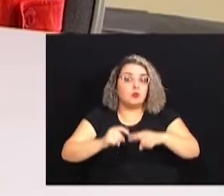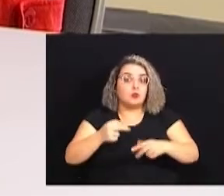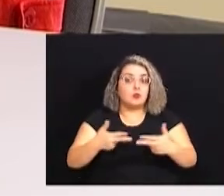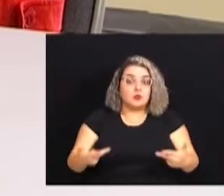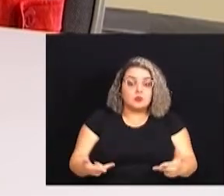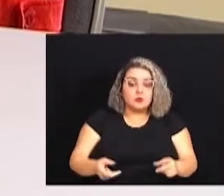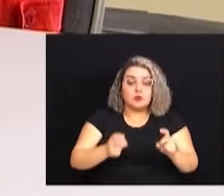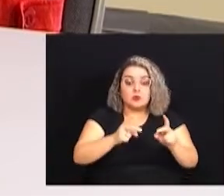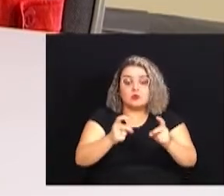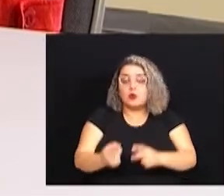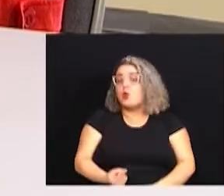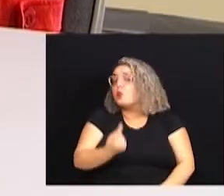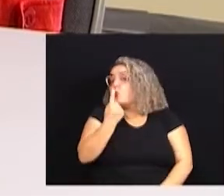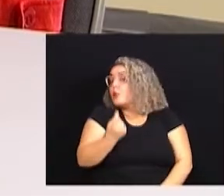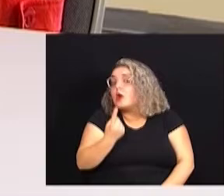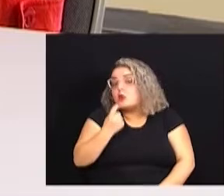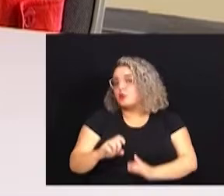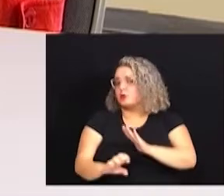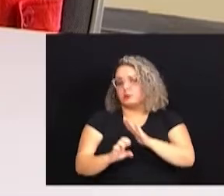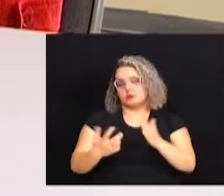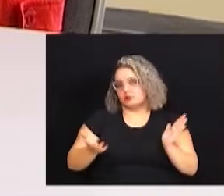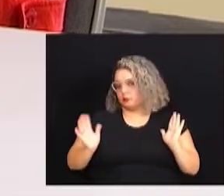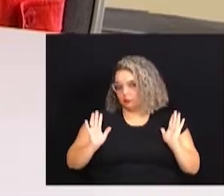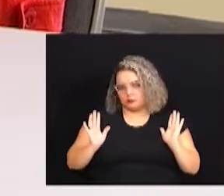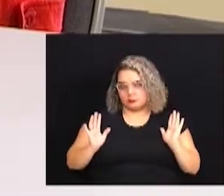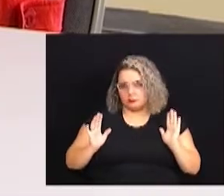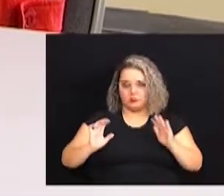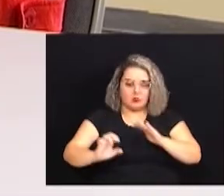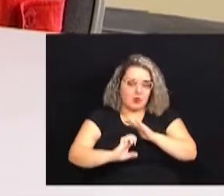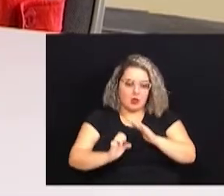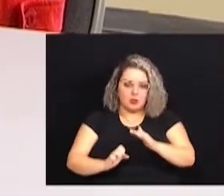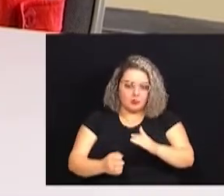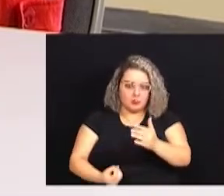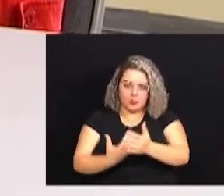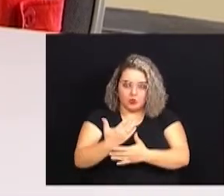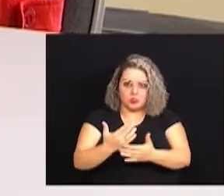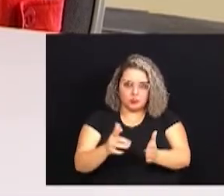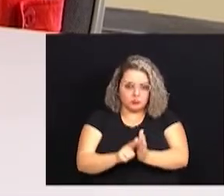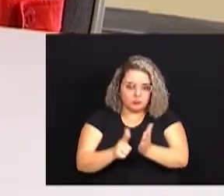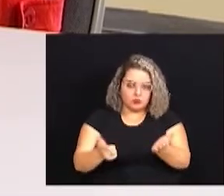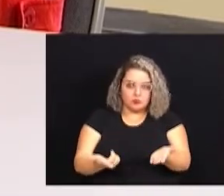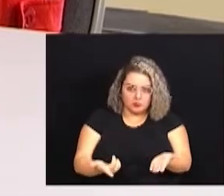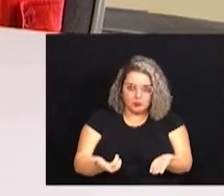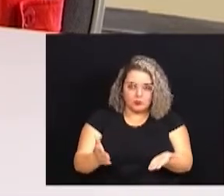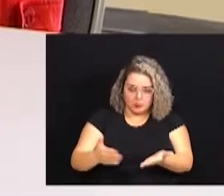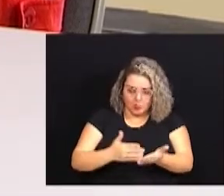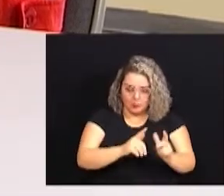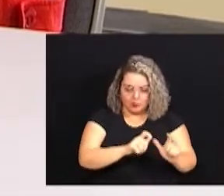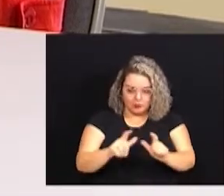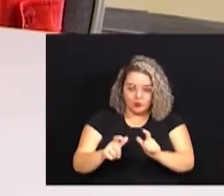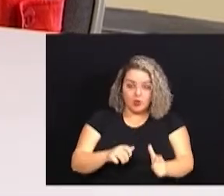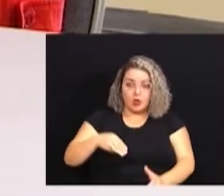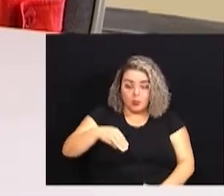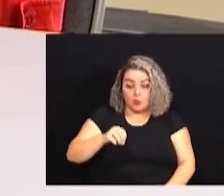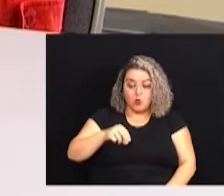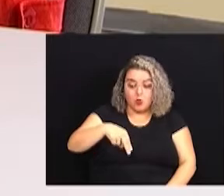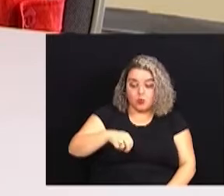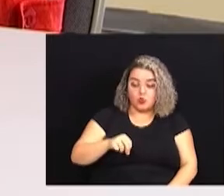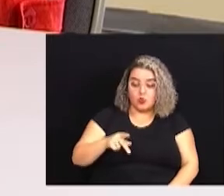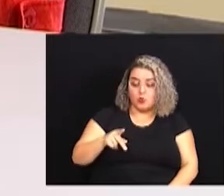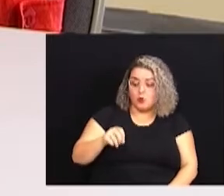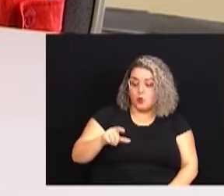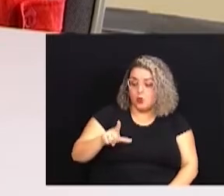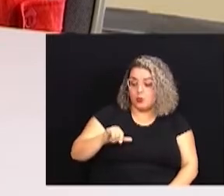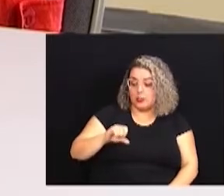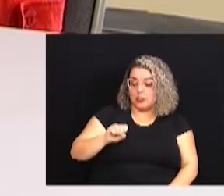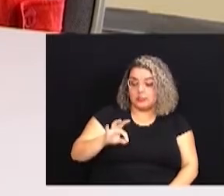aqueles produtos em que são vendidos por uma única empresa. A empresa que produz esse álbum, ela é, na verdade, uma monopolista. Então, ela tem